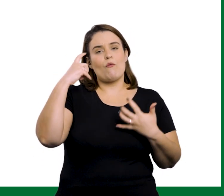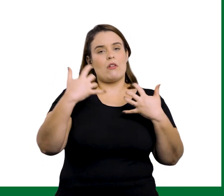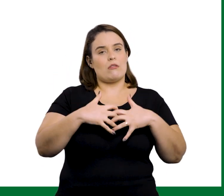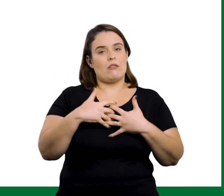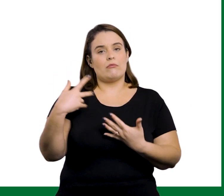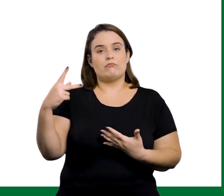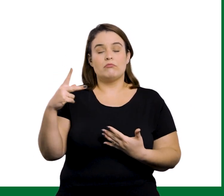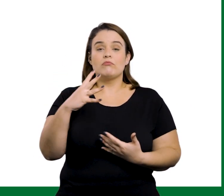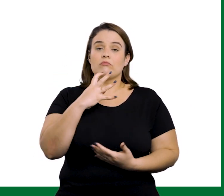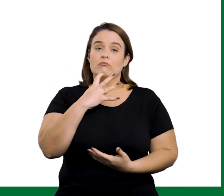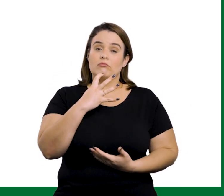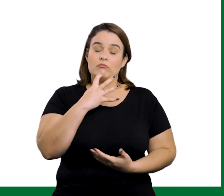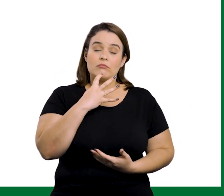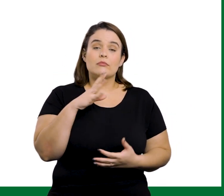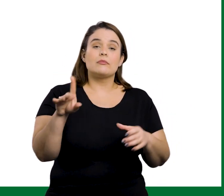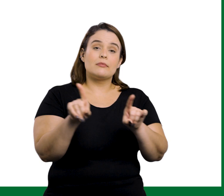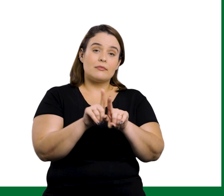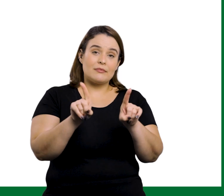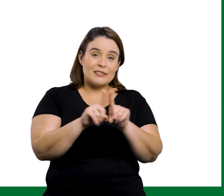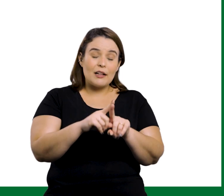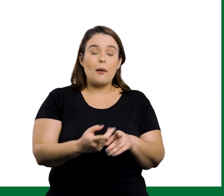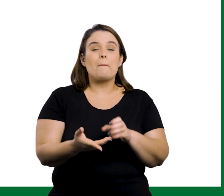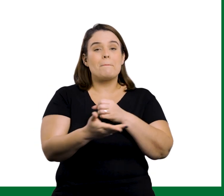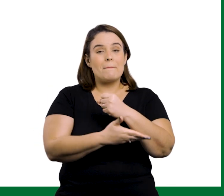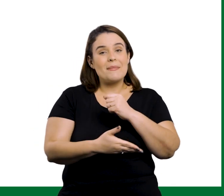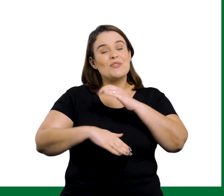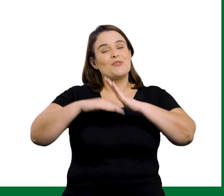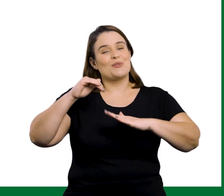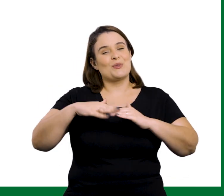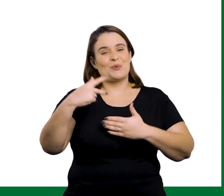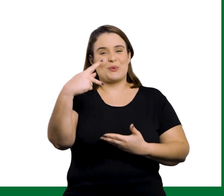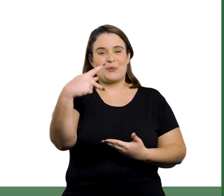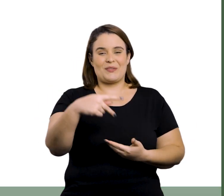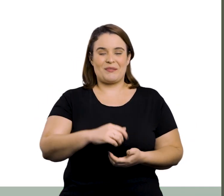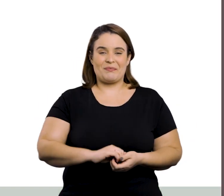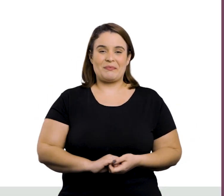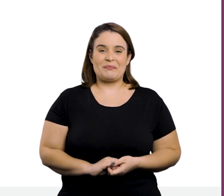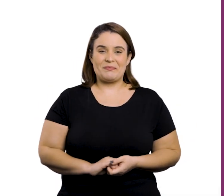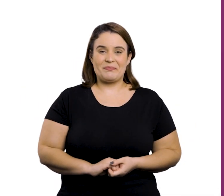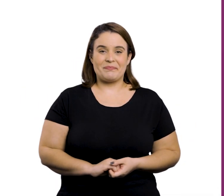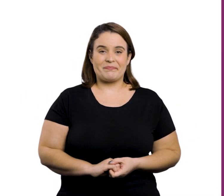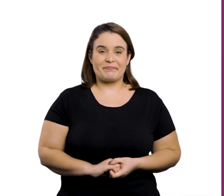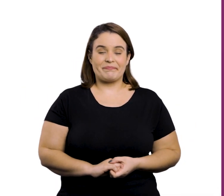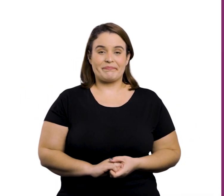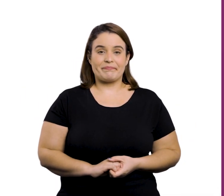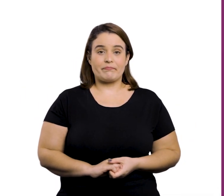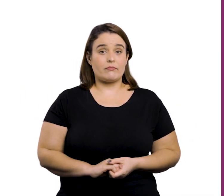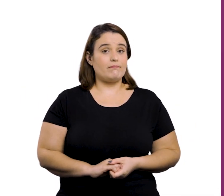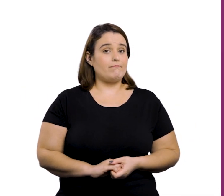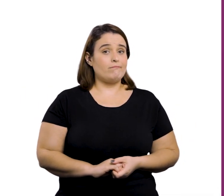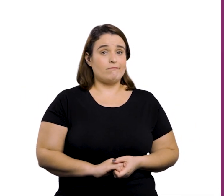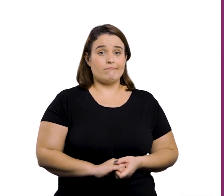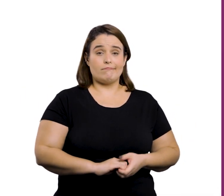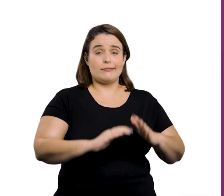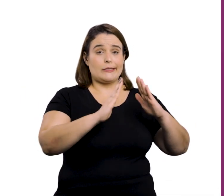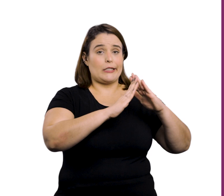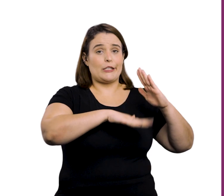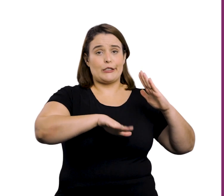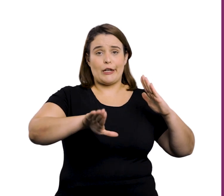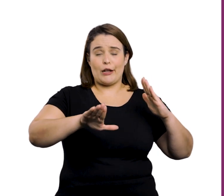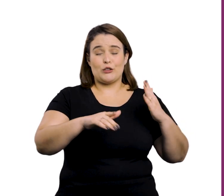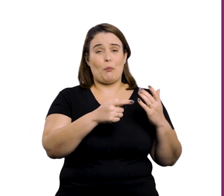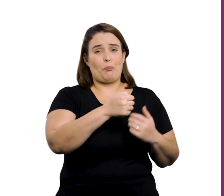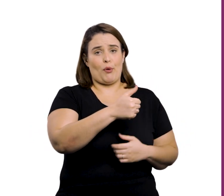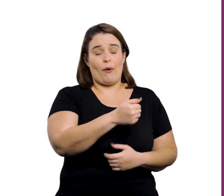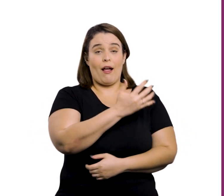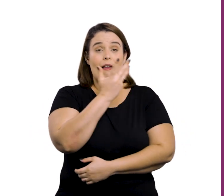sua reflexão, para seu conhecimento e para dar base para suas atividades. Existe pouca creche para muita criança